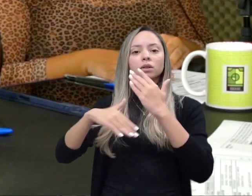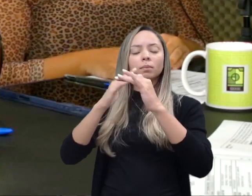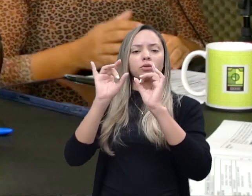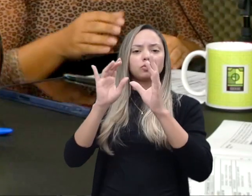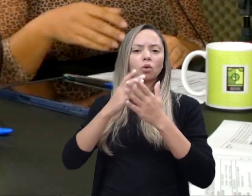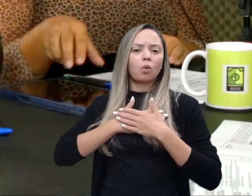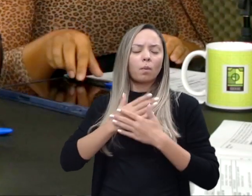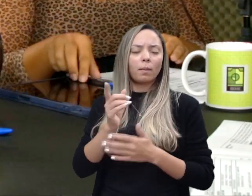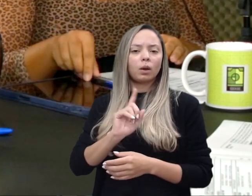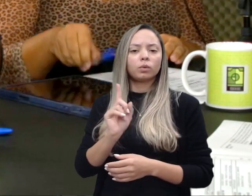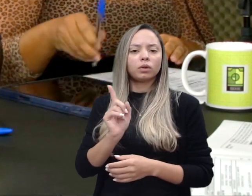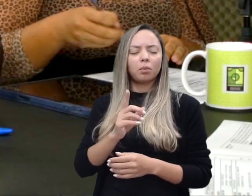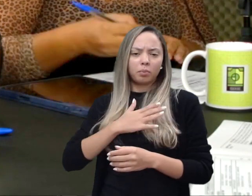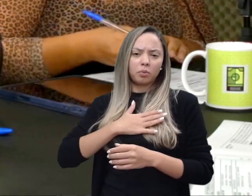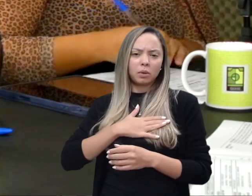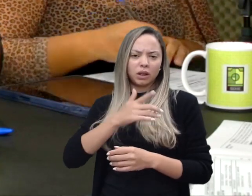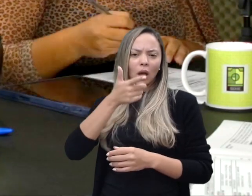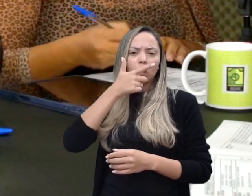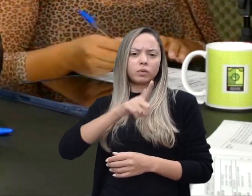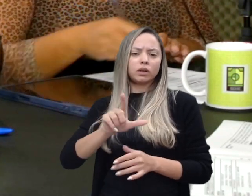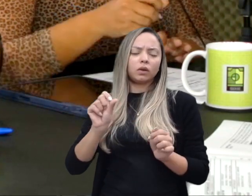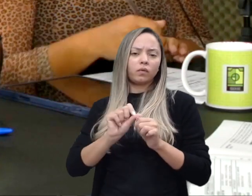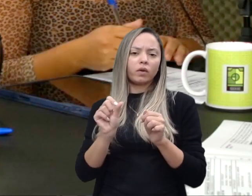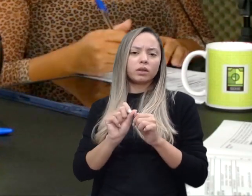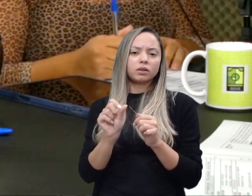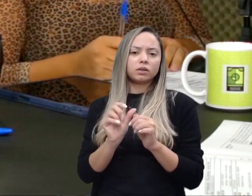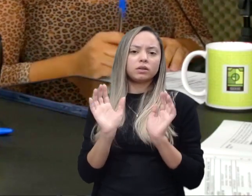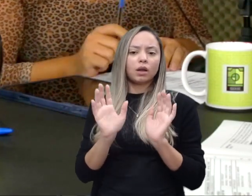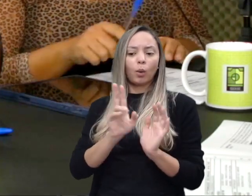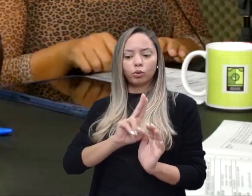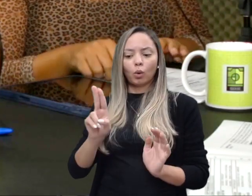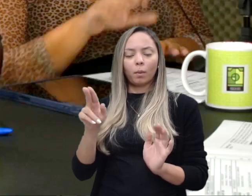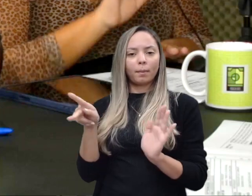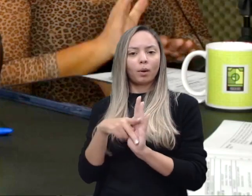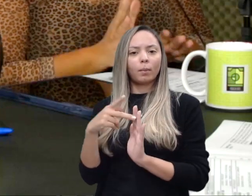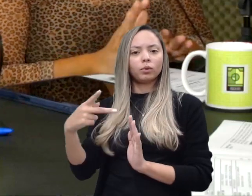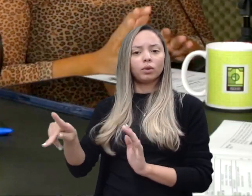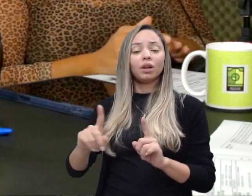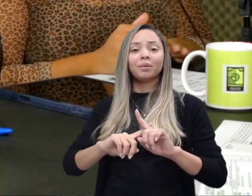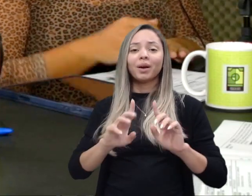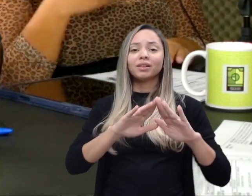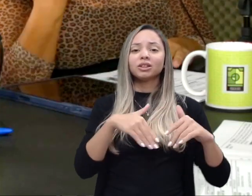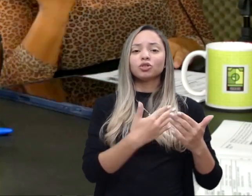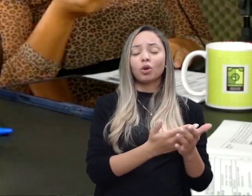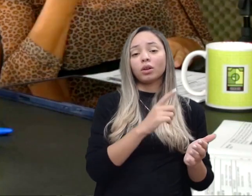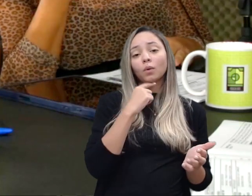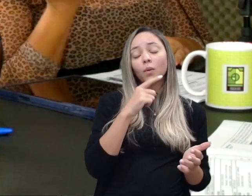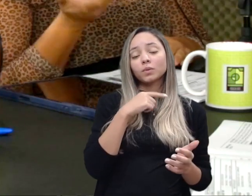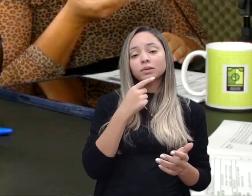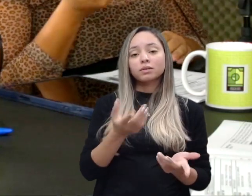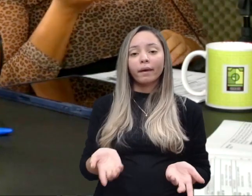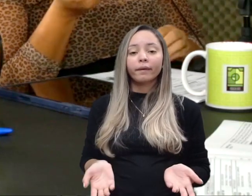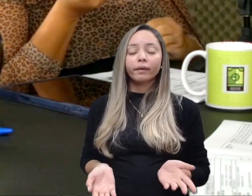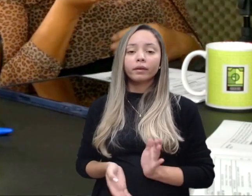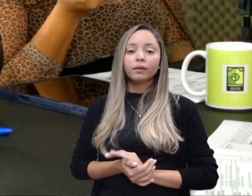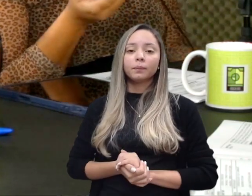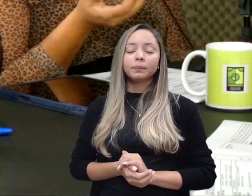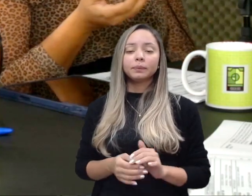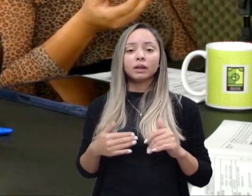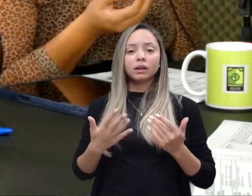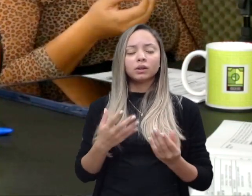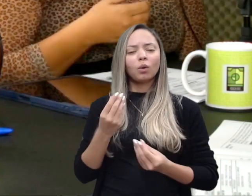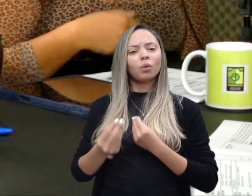né? Comigo ele está conseguindo fazer o próprio nome. Quando chega na escola, não consegue. Então, para que está sendo esse tipo